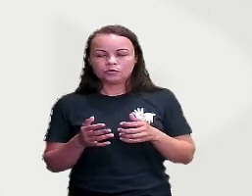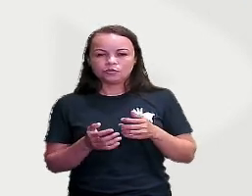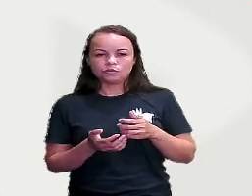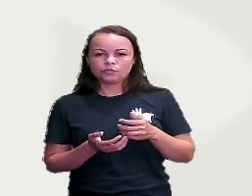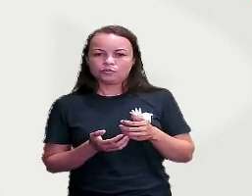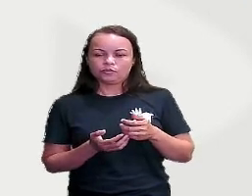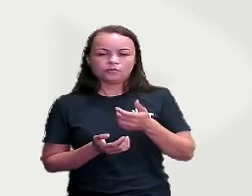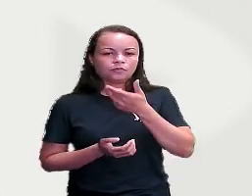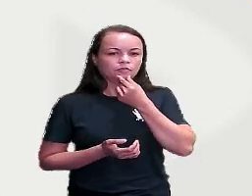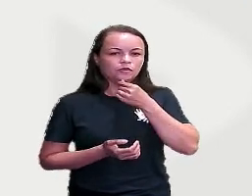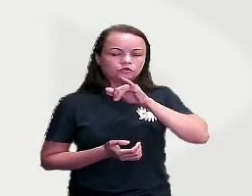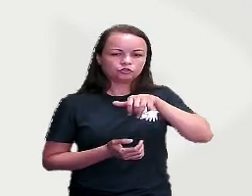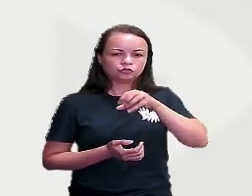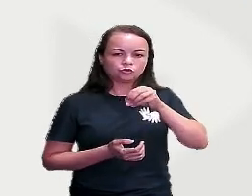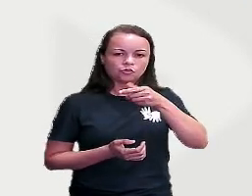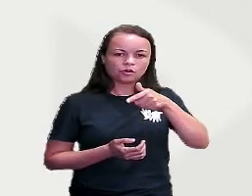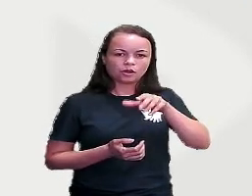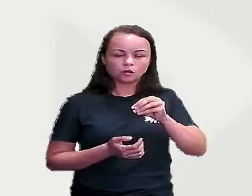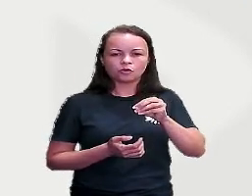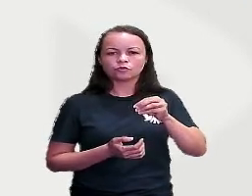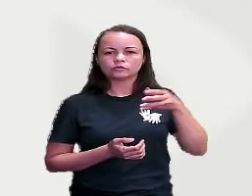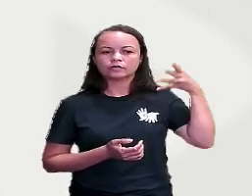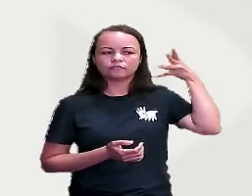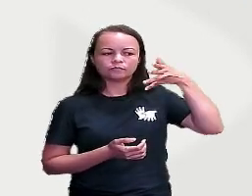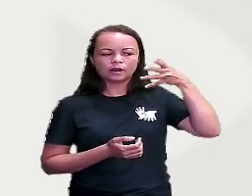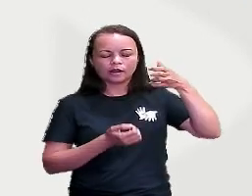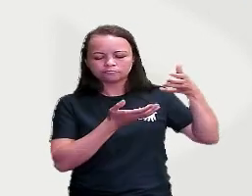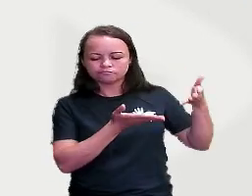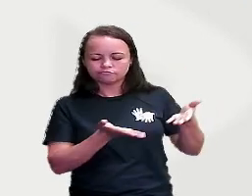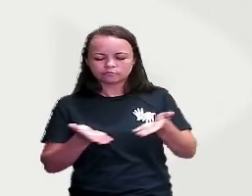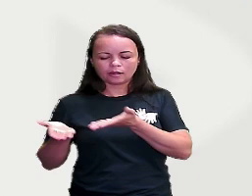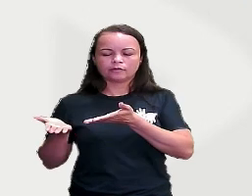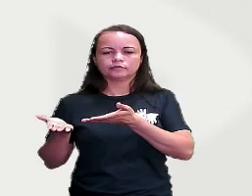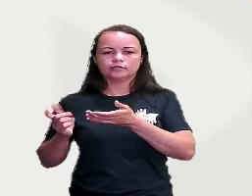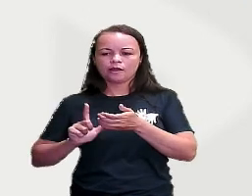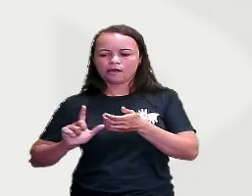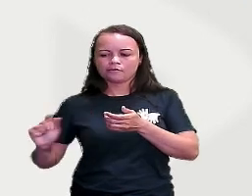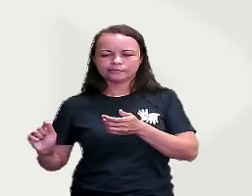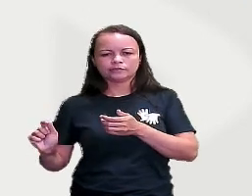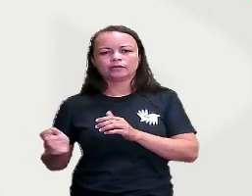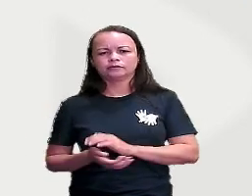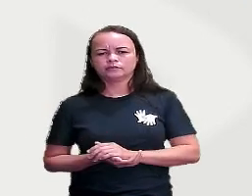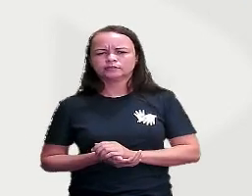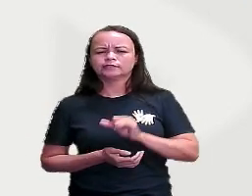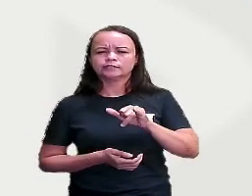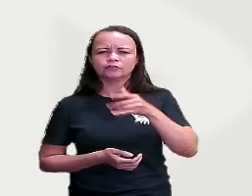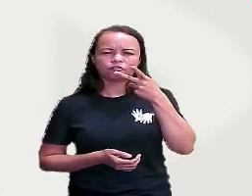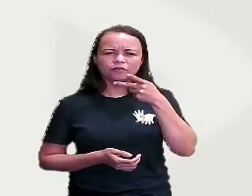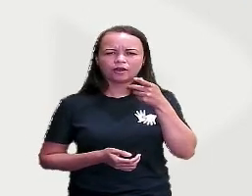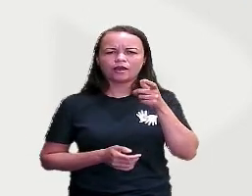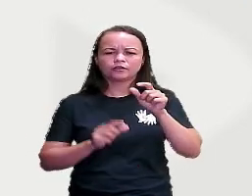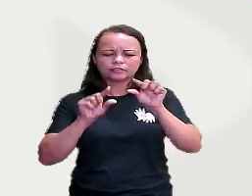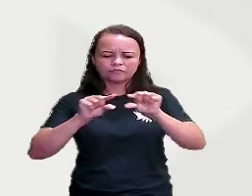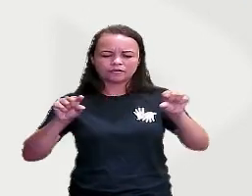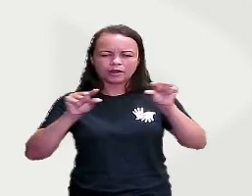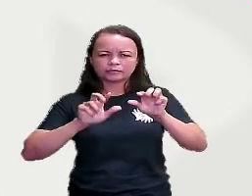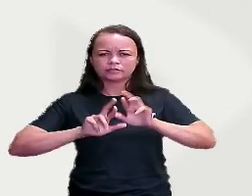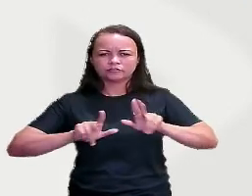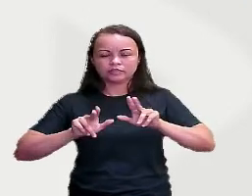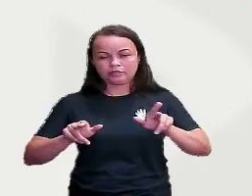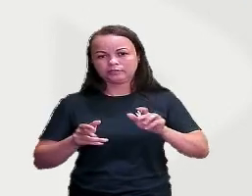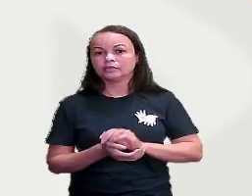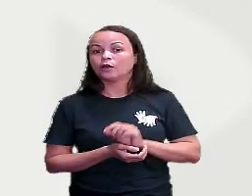escola. Tá bom? Então, assim, se a gente fosse falar em outras palavras essa frase, a gente percebe que o João